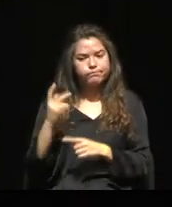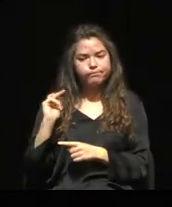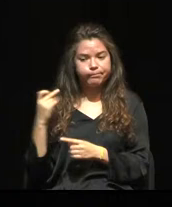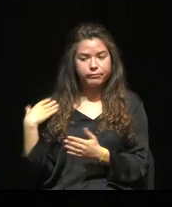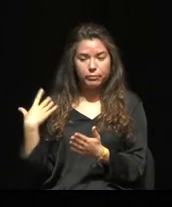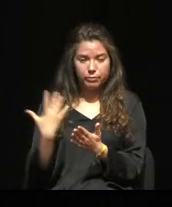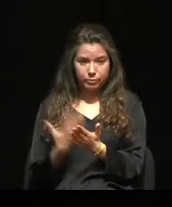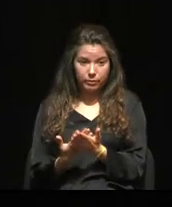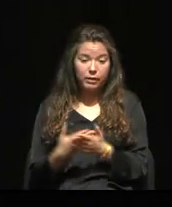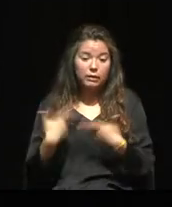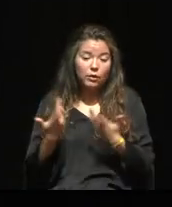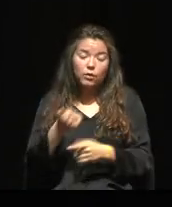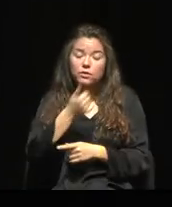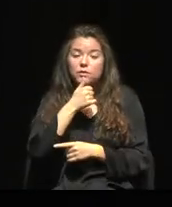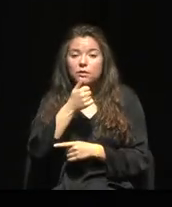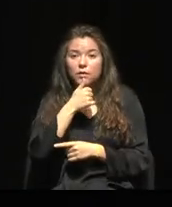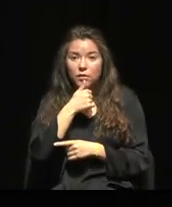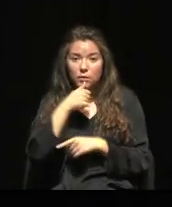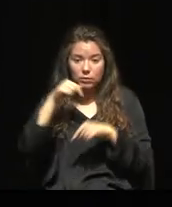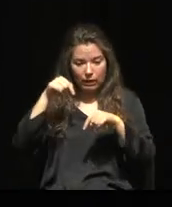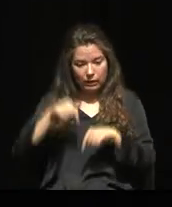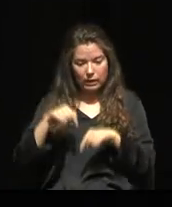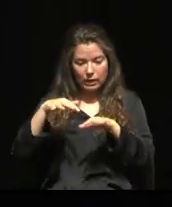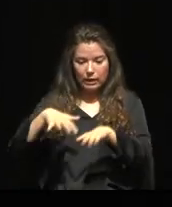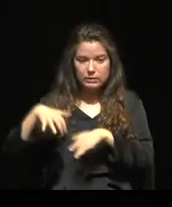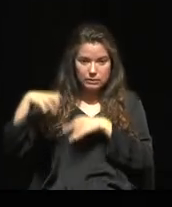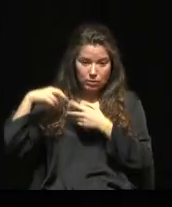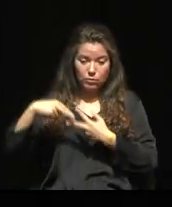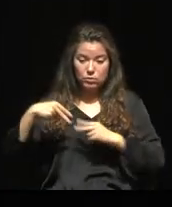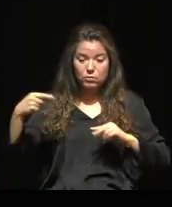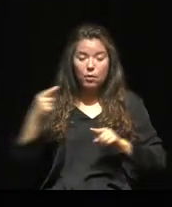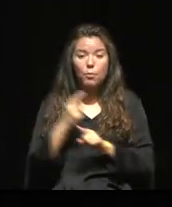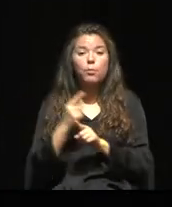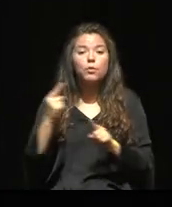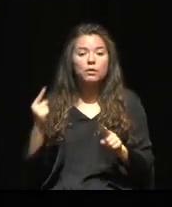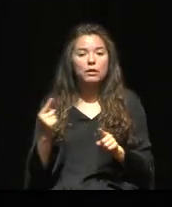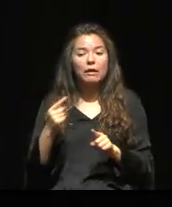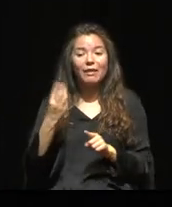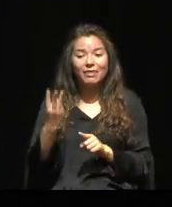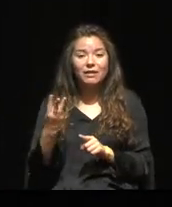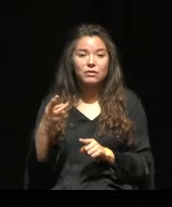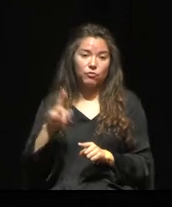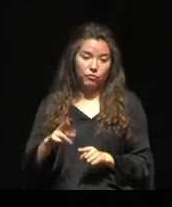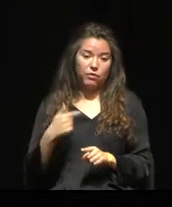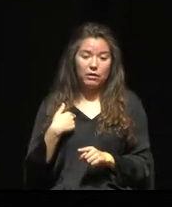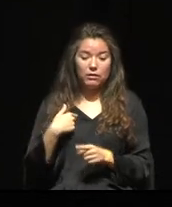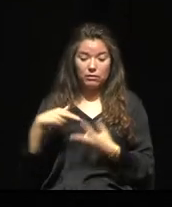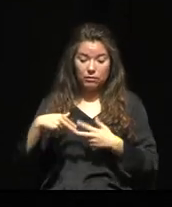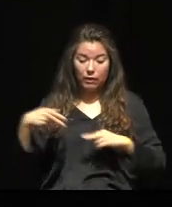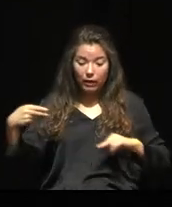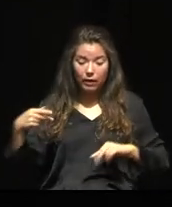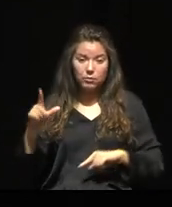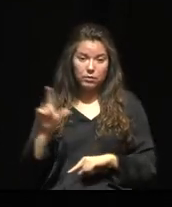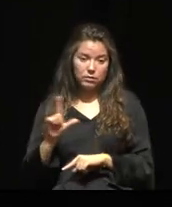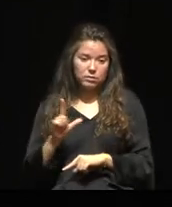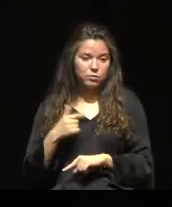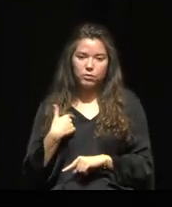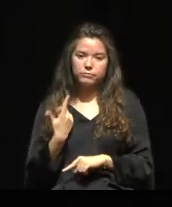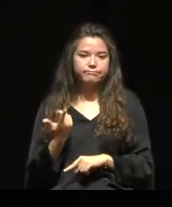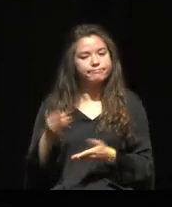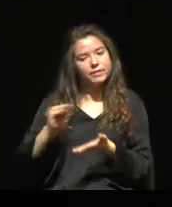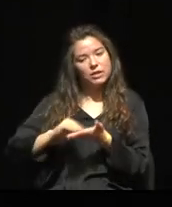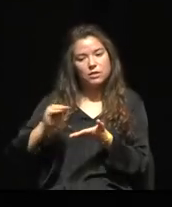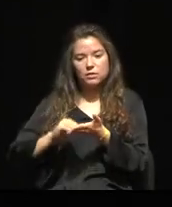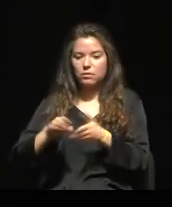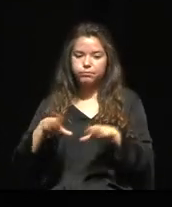anos decidimos recorrer à Assembleia Municipal porque já por três vezes consecutivas a câmara municipal recusou a nossa